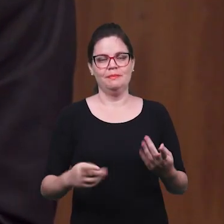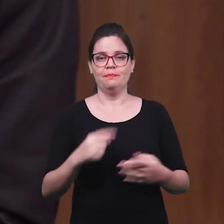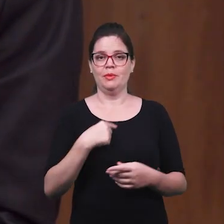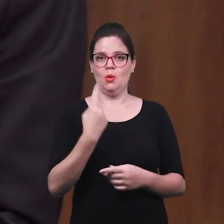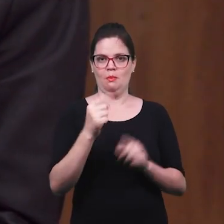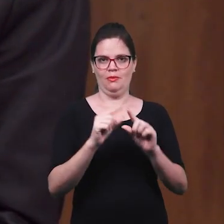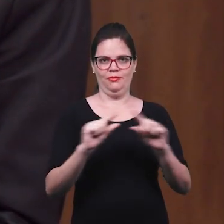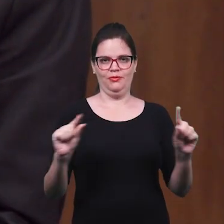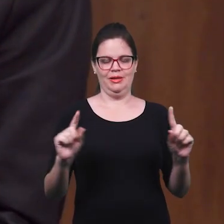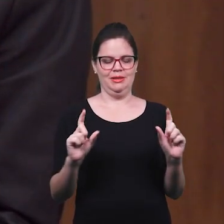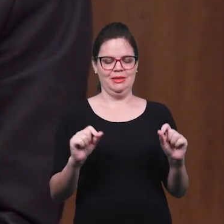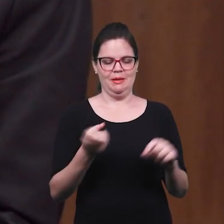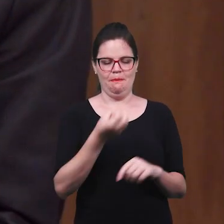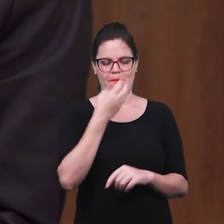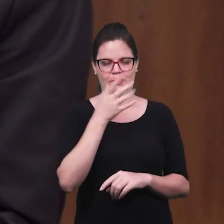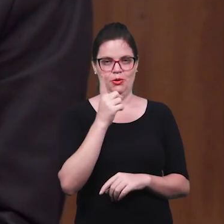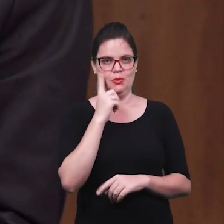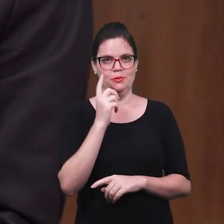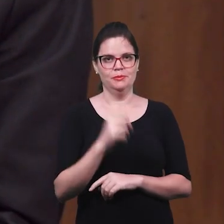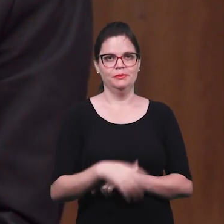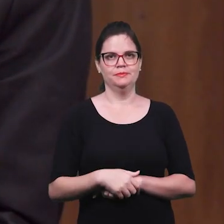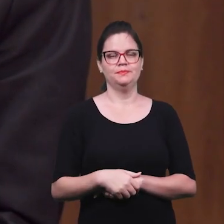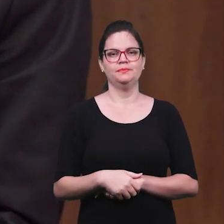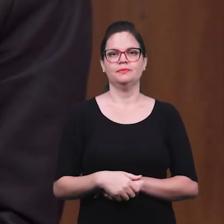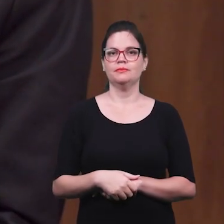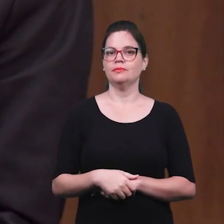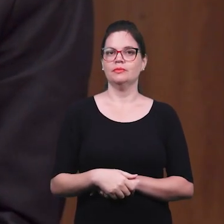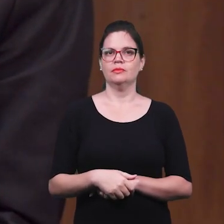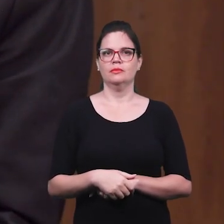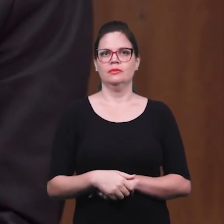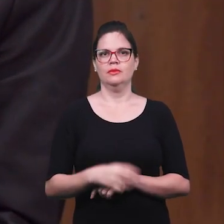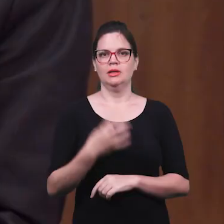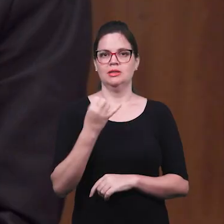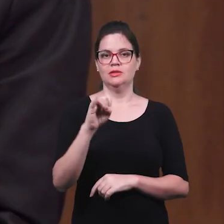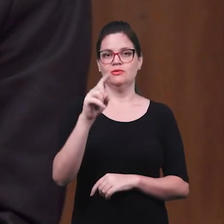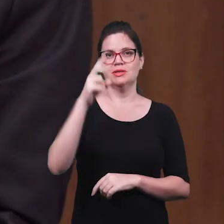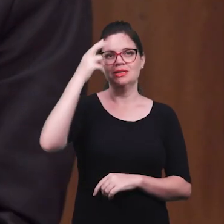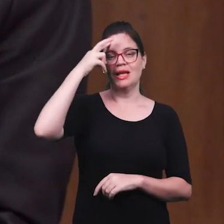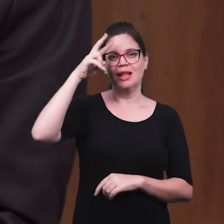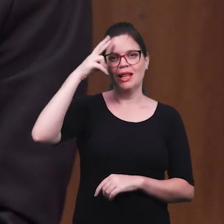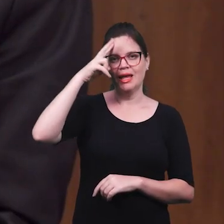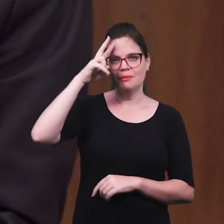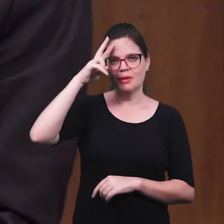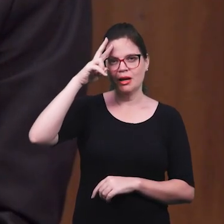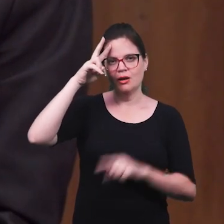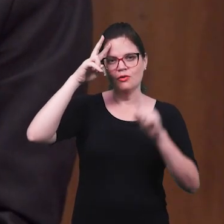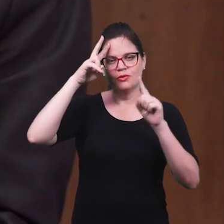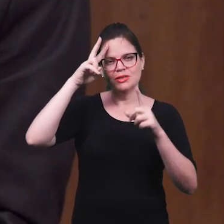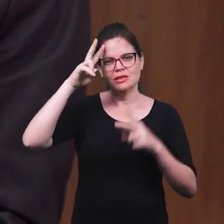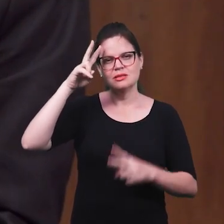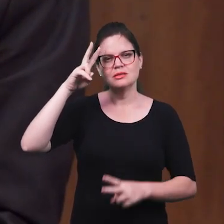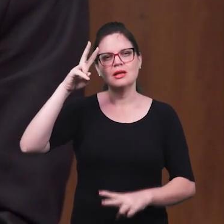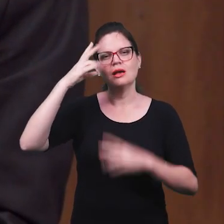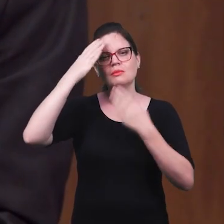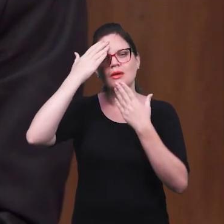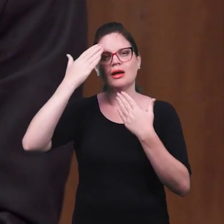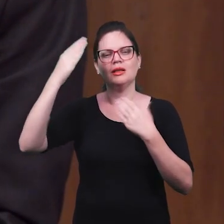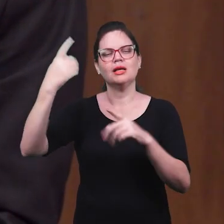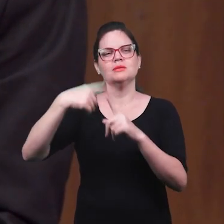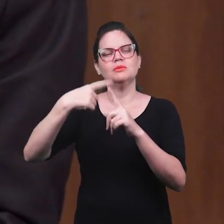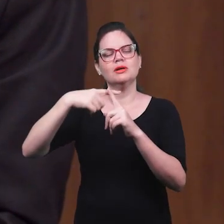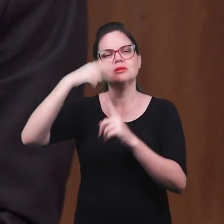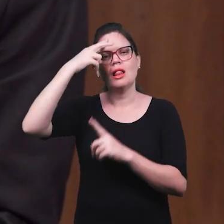seguinte: você, quando tem memória, você fica mais grato. E a memória te ajuda a lembrar das promessas do